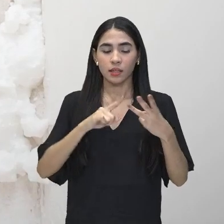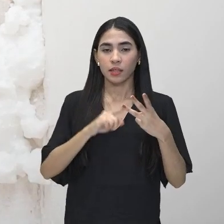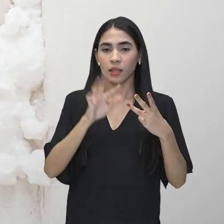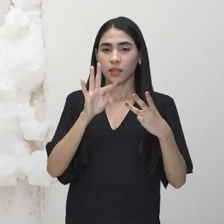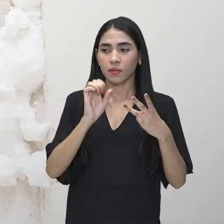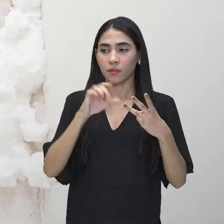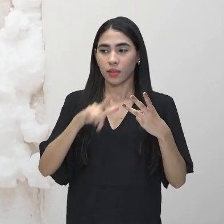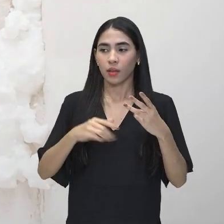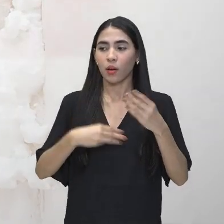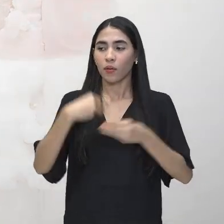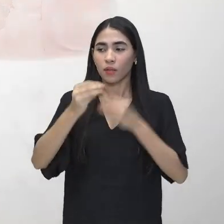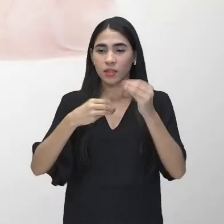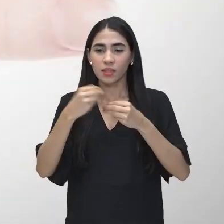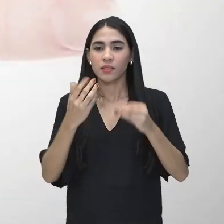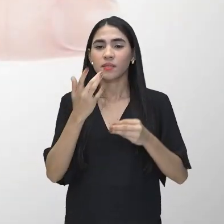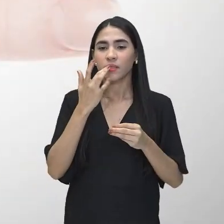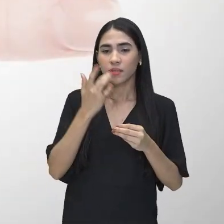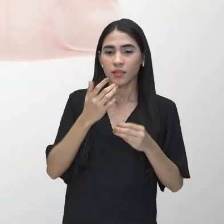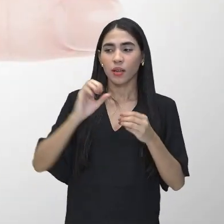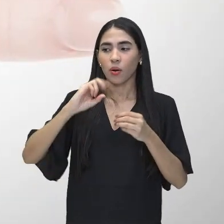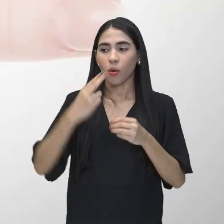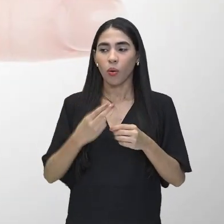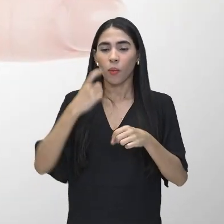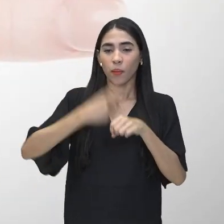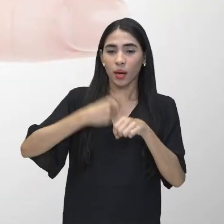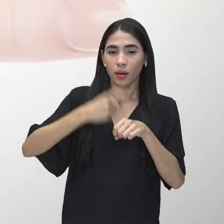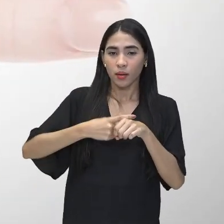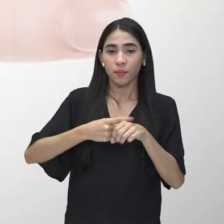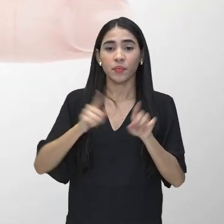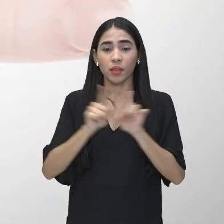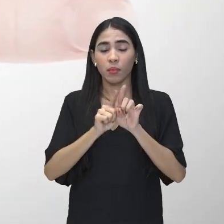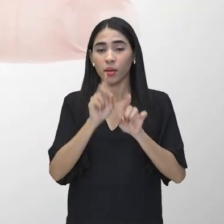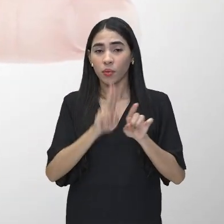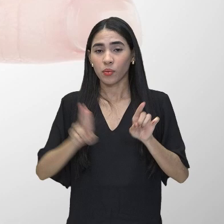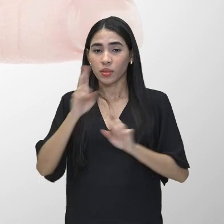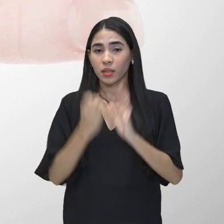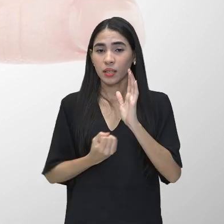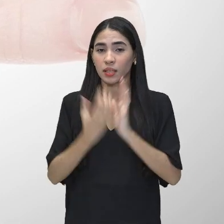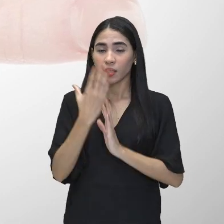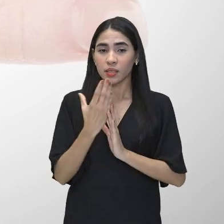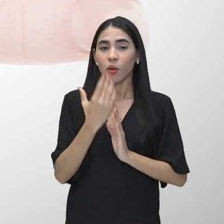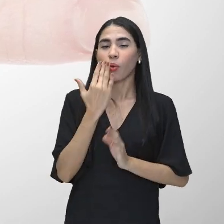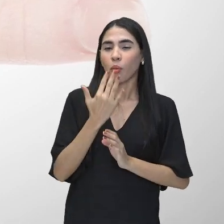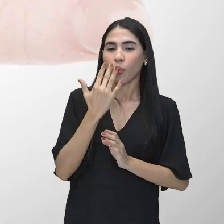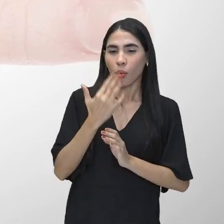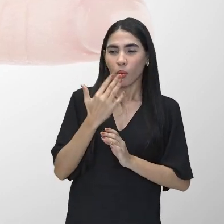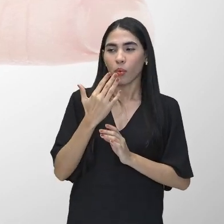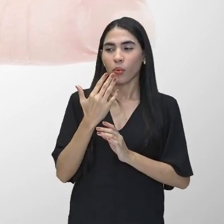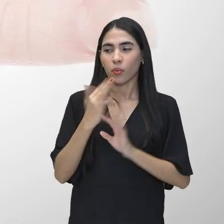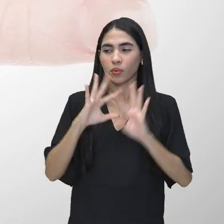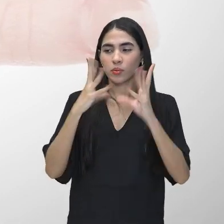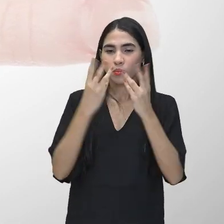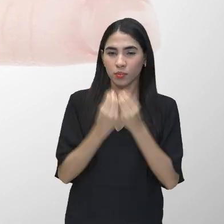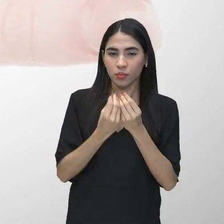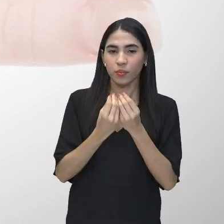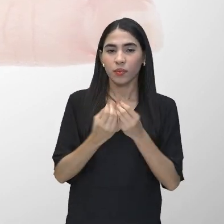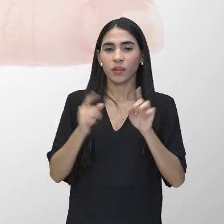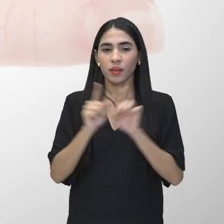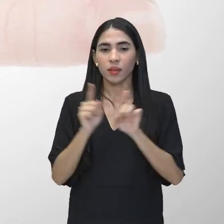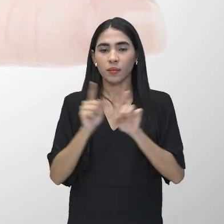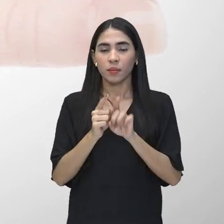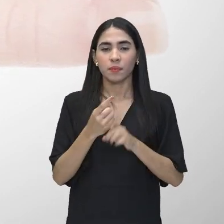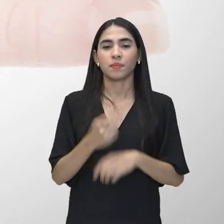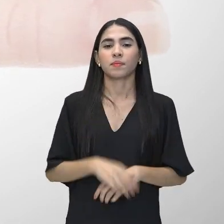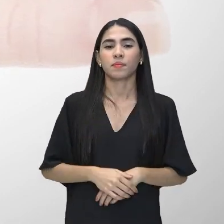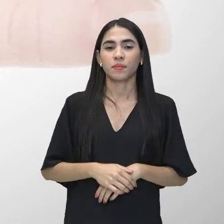fenol formaldeído. Além disso, o fenol é usado para a fabricação de corantes, na preparação de resinas, da aspirina,